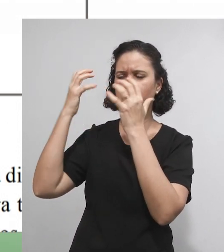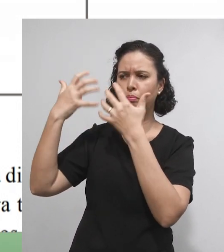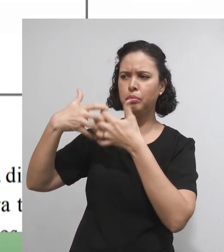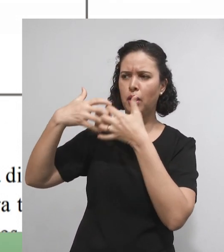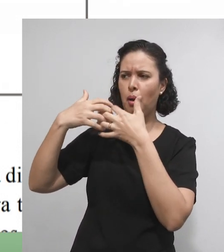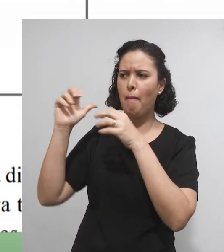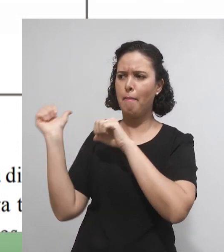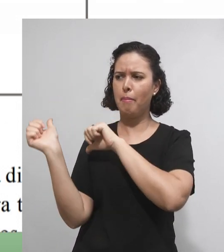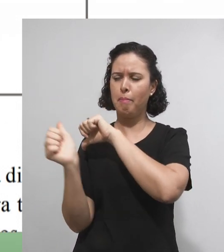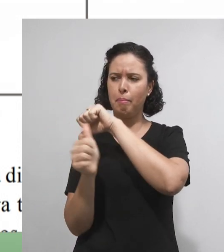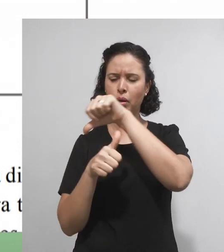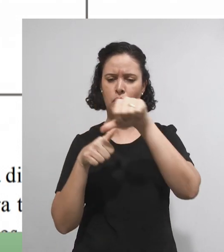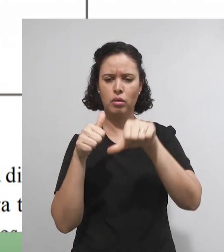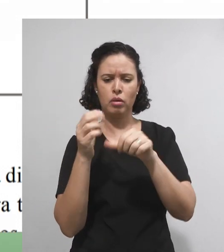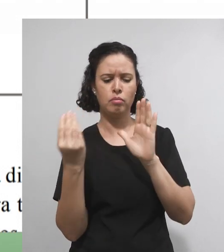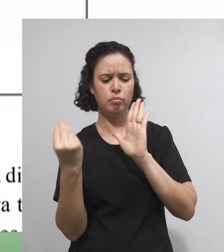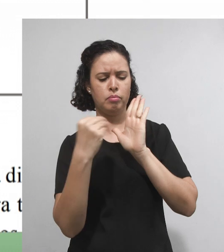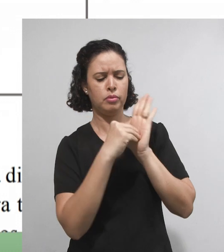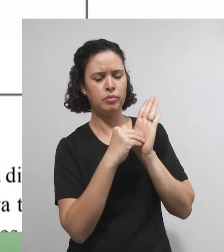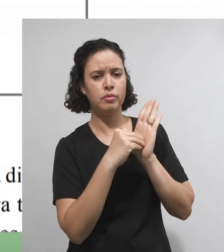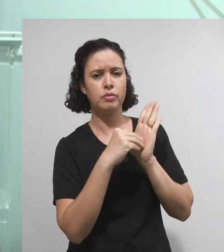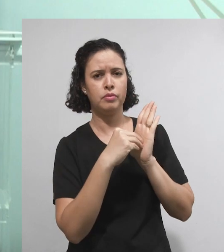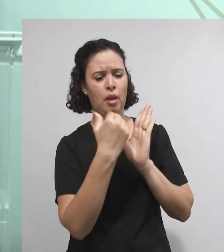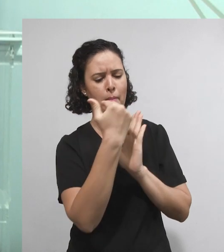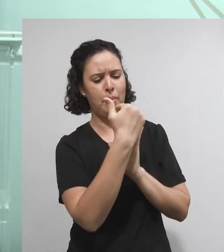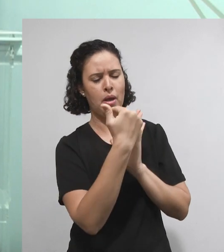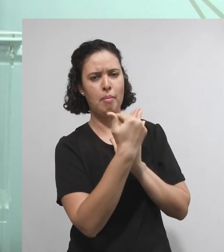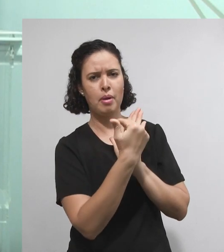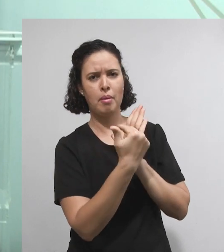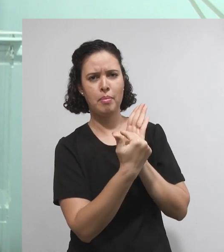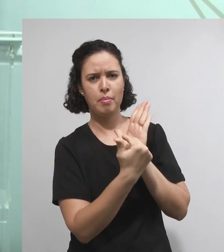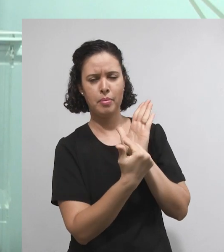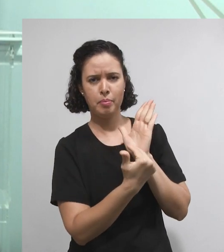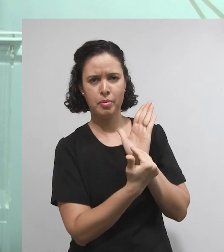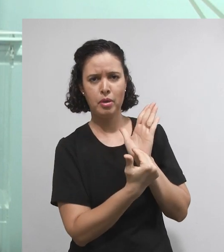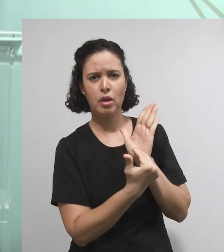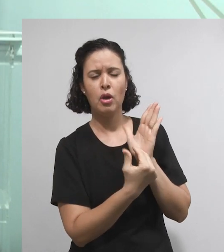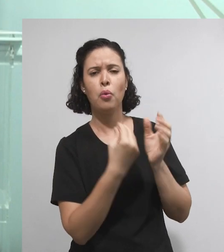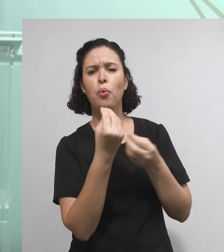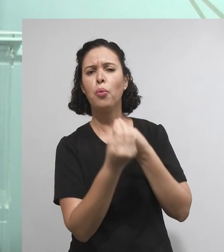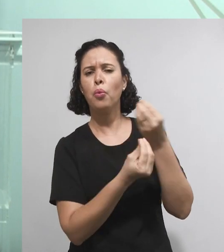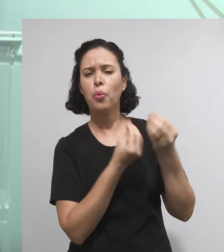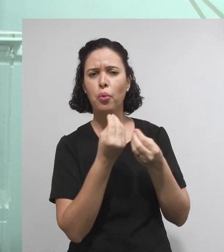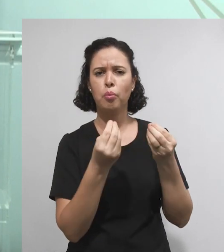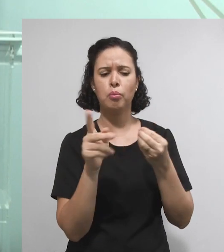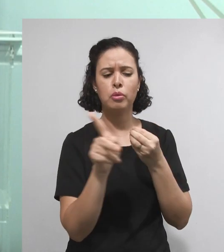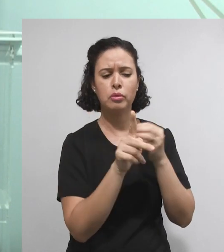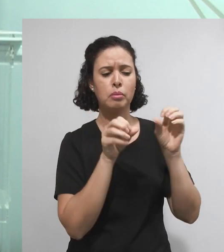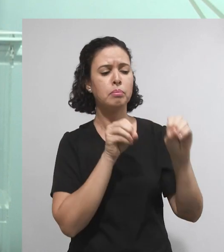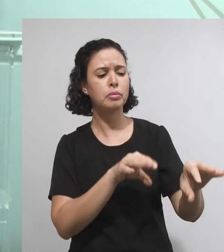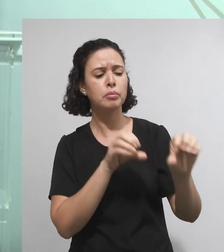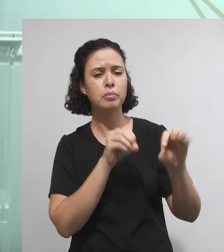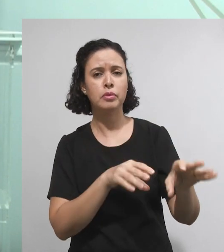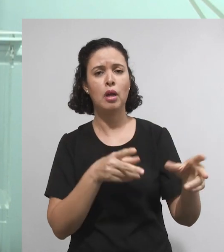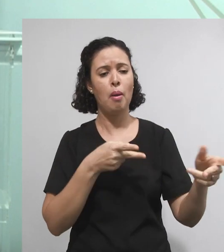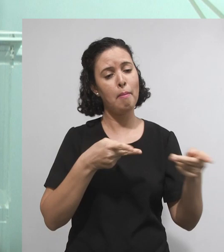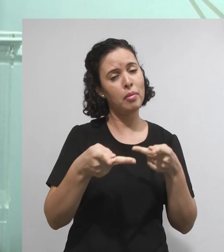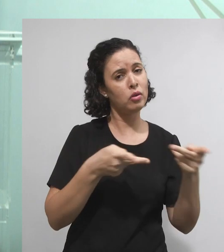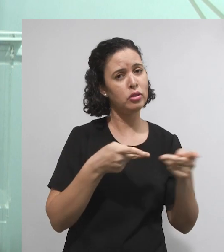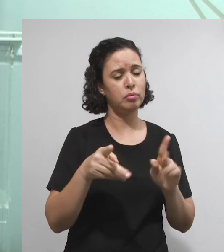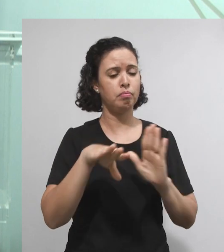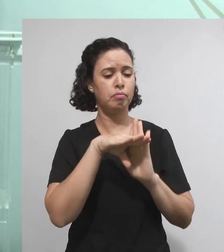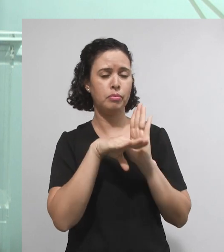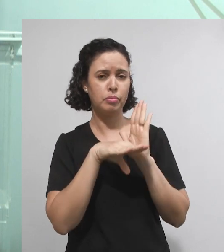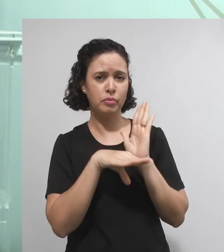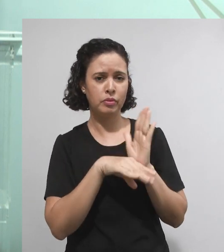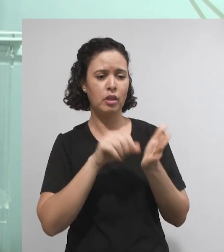dos professores nas atividades acadêmicas. Então, aí você está dizendo exatamente o plano de ensino, o plano de aula, o projeto, a